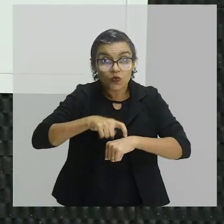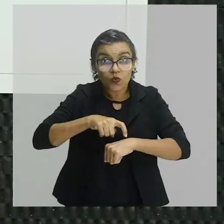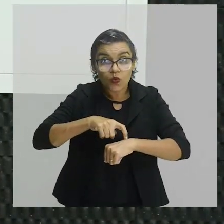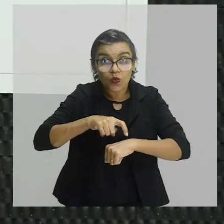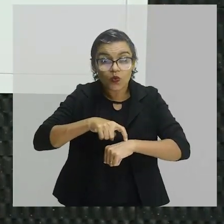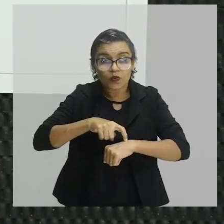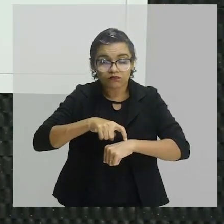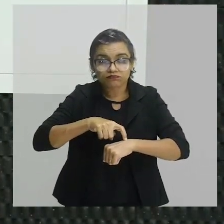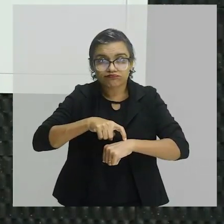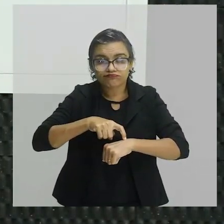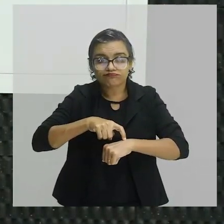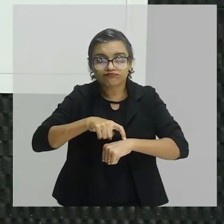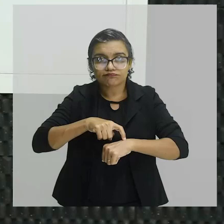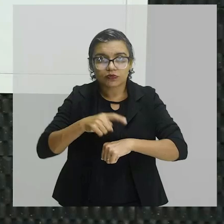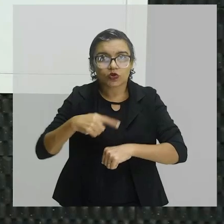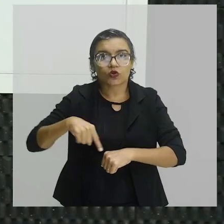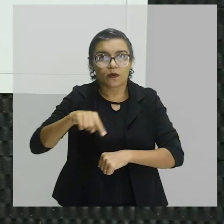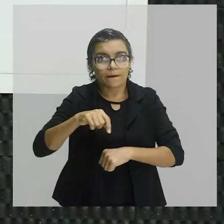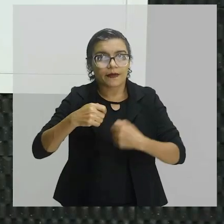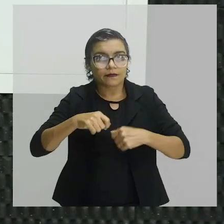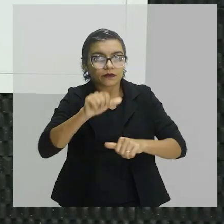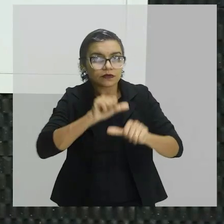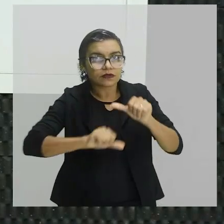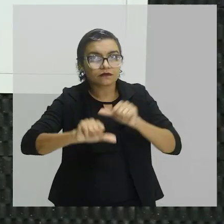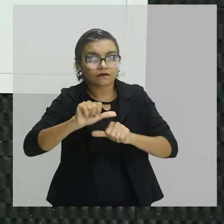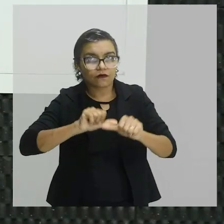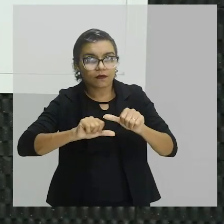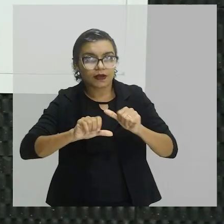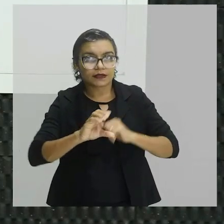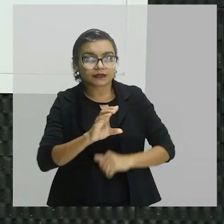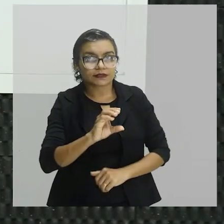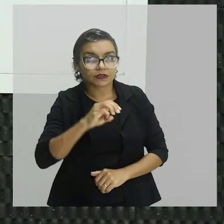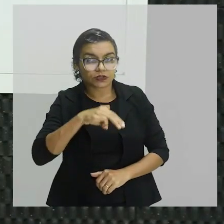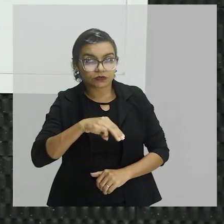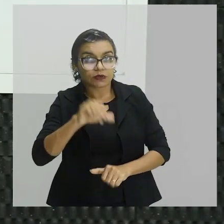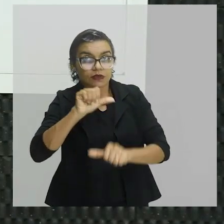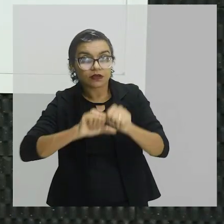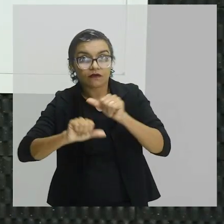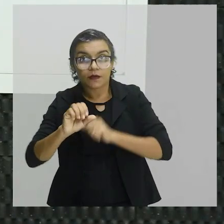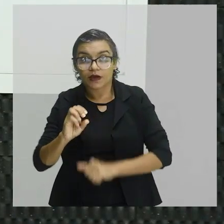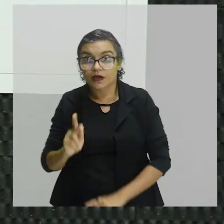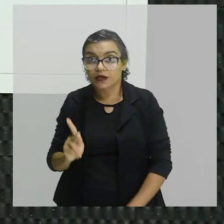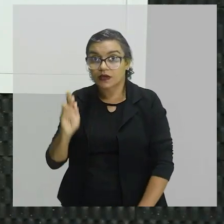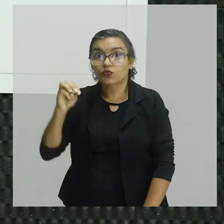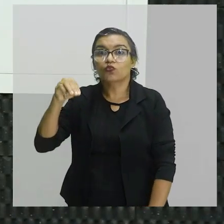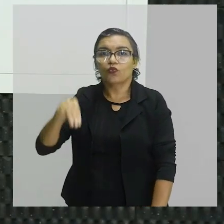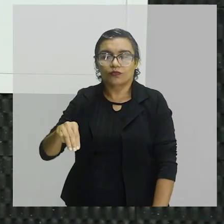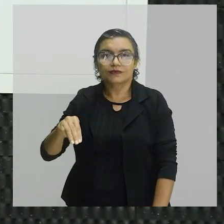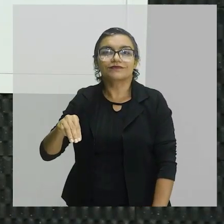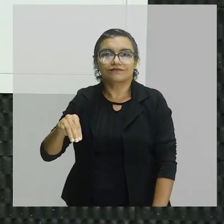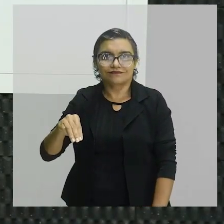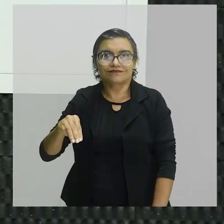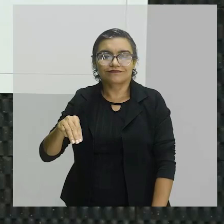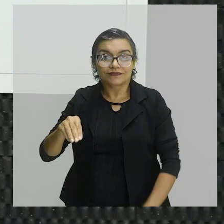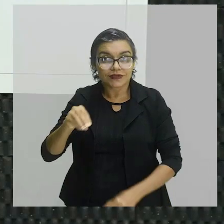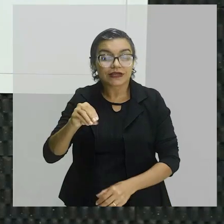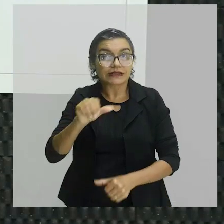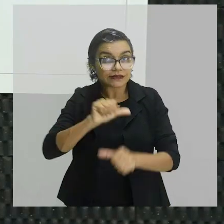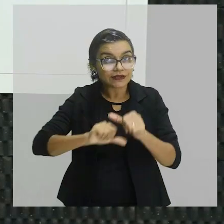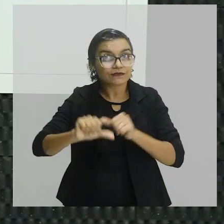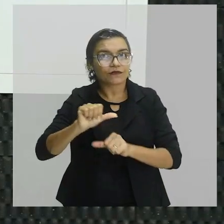de centímetros, não é? Para quilômetros, porque eu trabalho com quilômetros por hora. Então, centímetros para